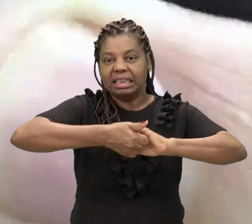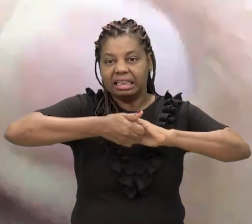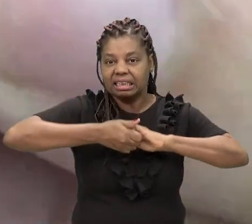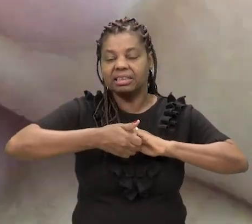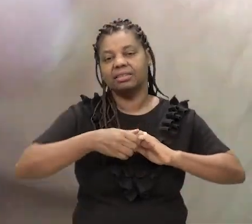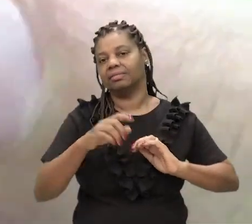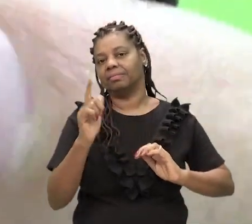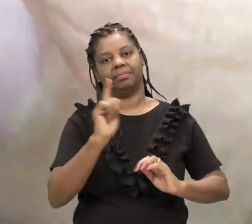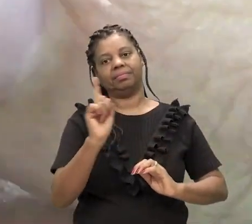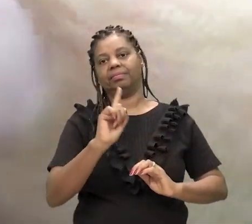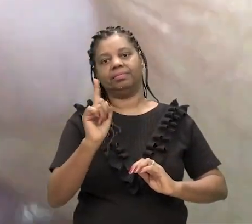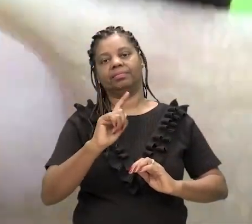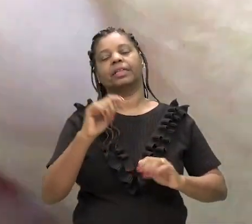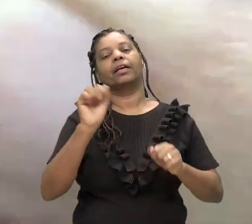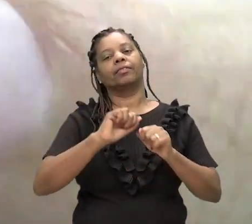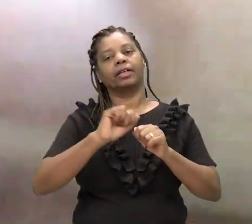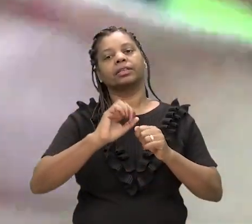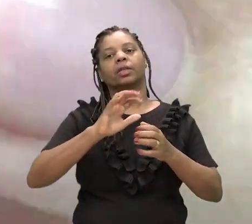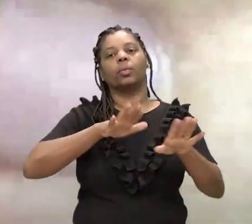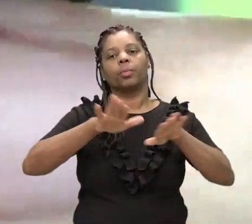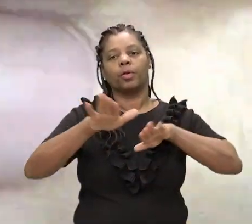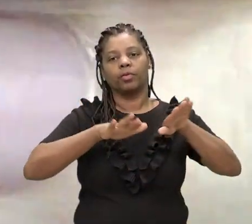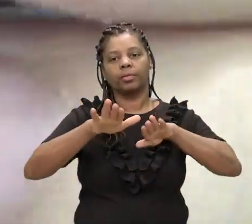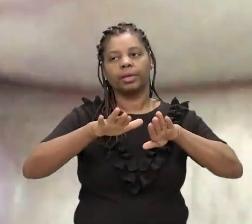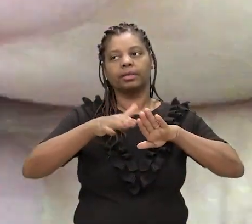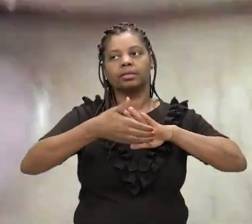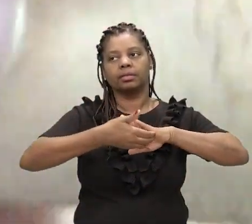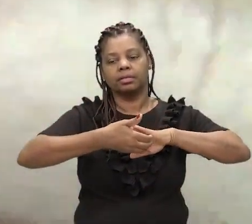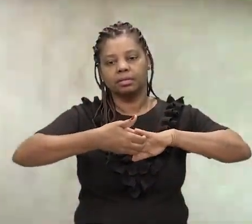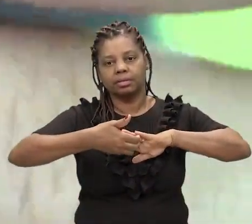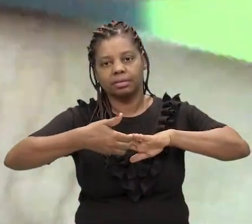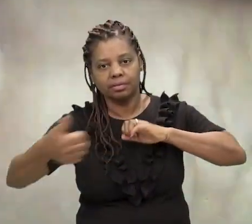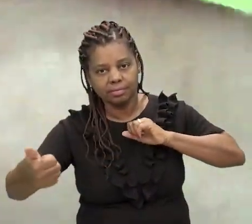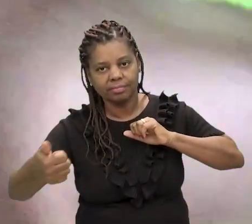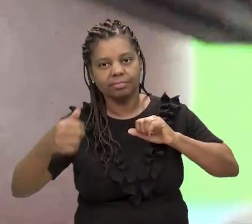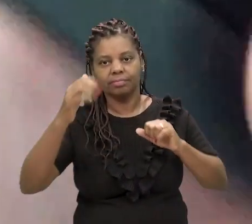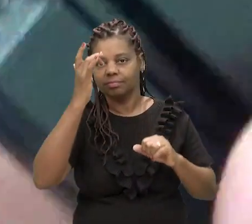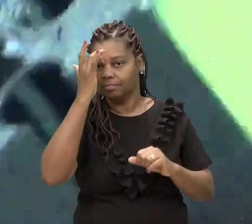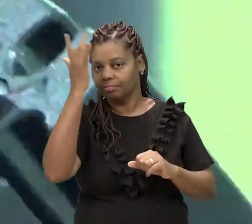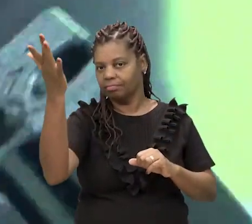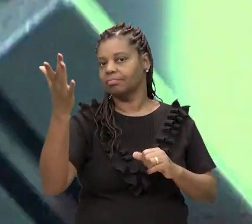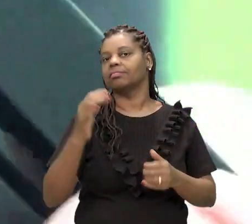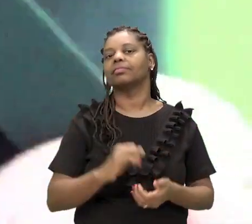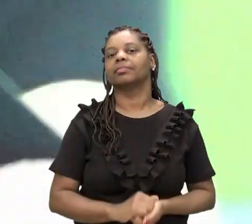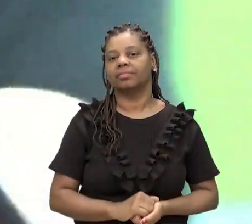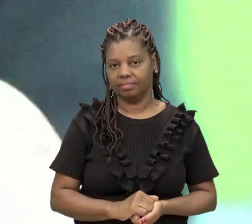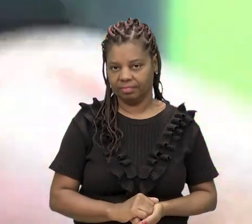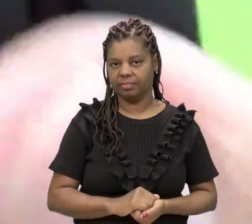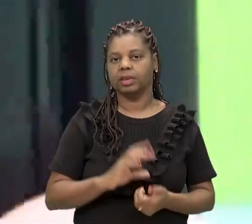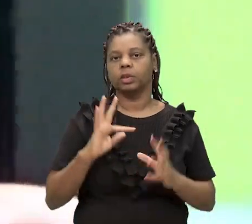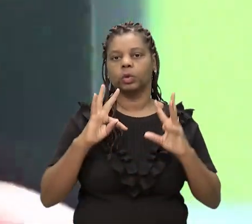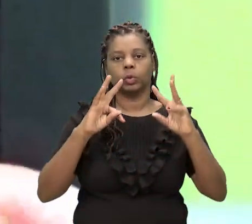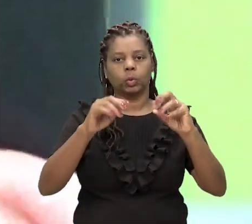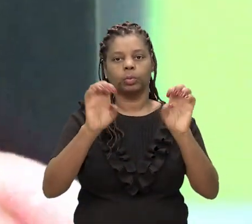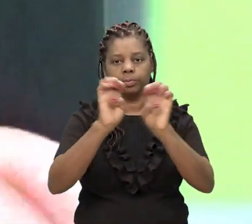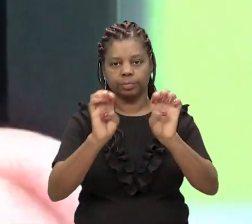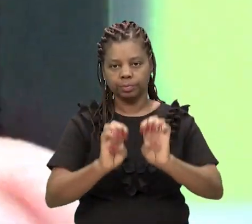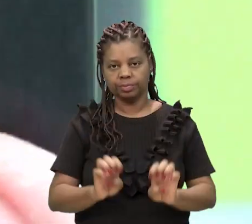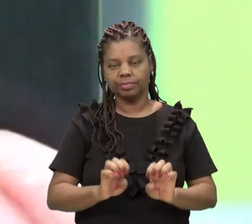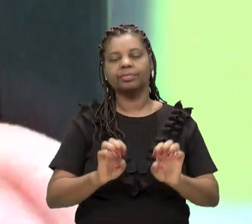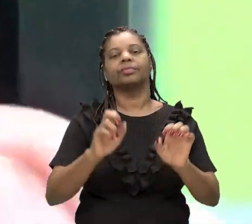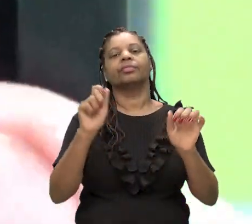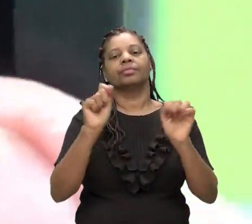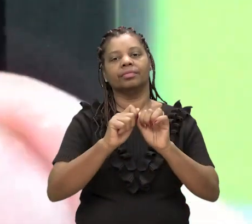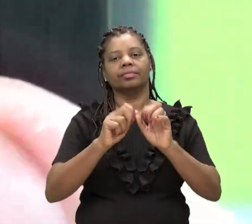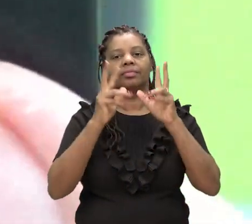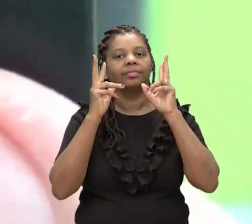nem puxando, nem girando. Eu tenho que refazer o movimento de arrastar de volta para poder soltar. Todas as nossas